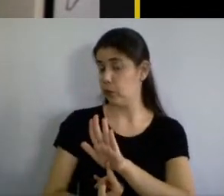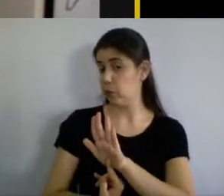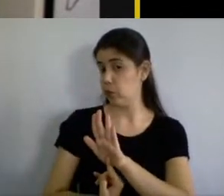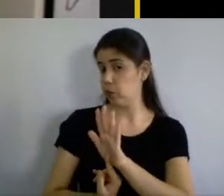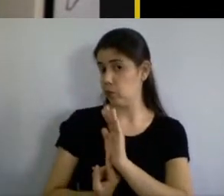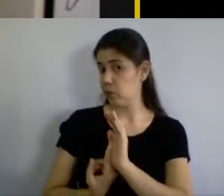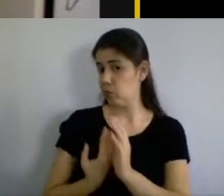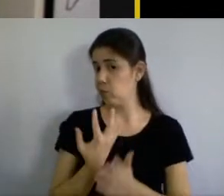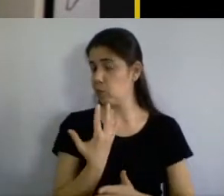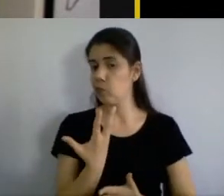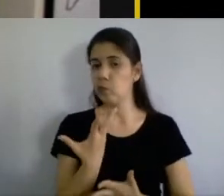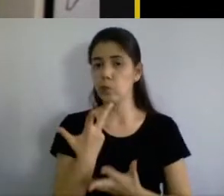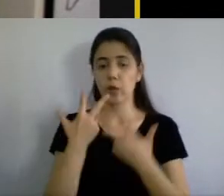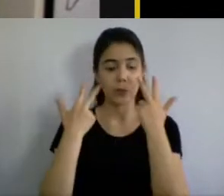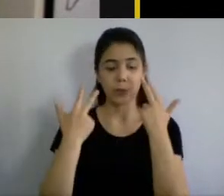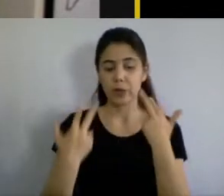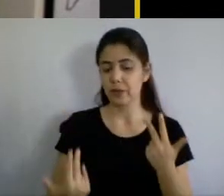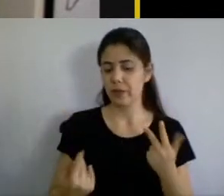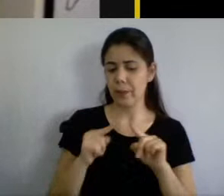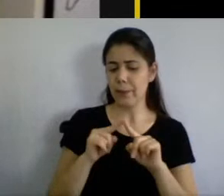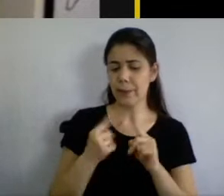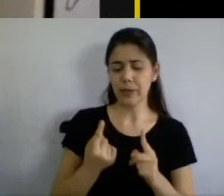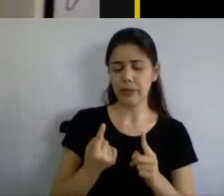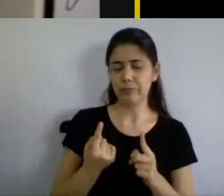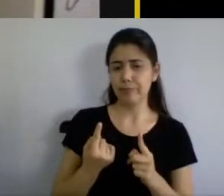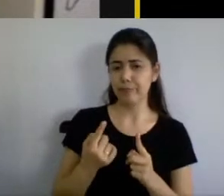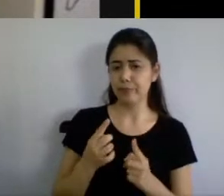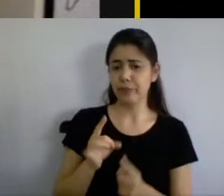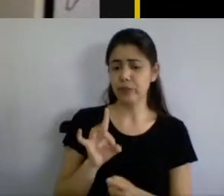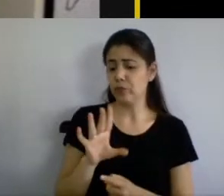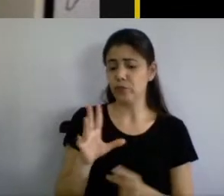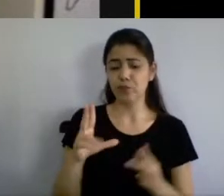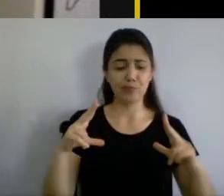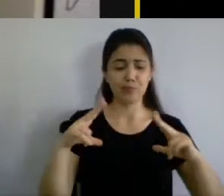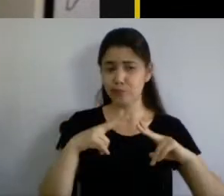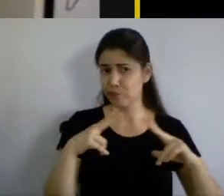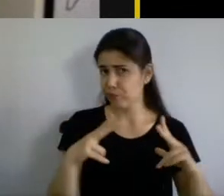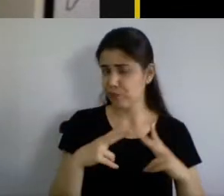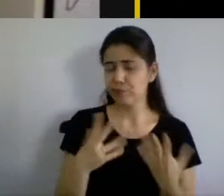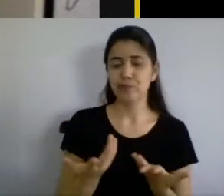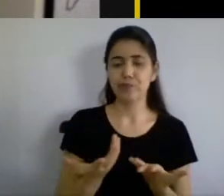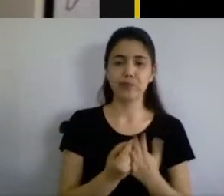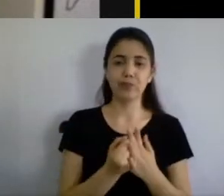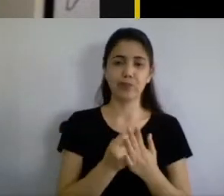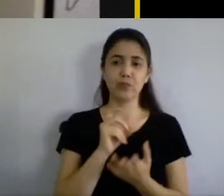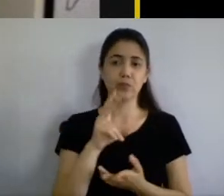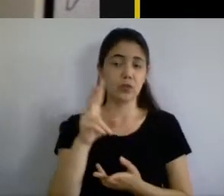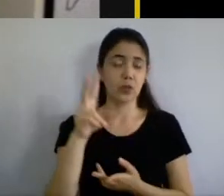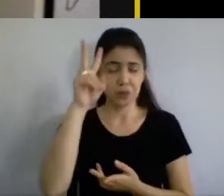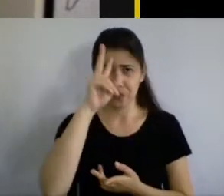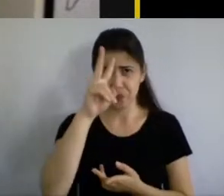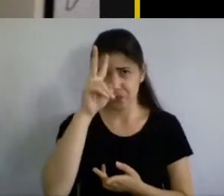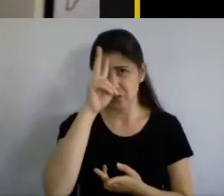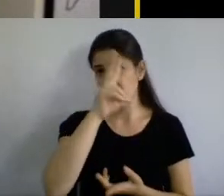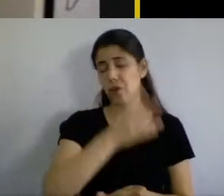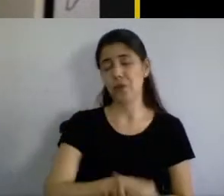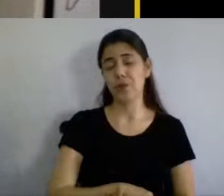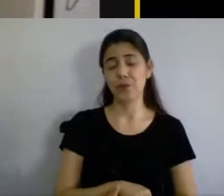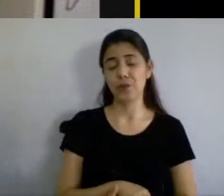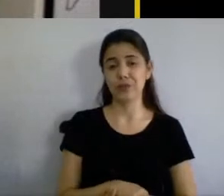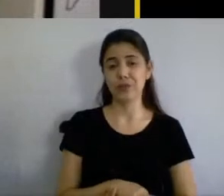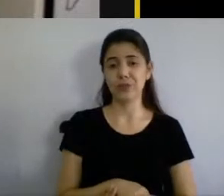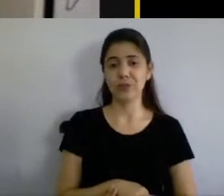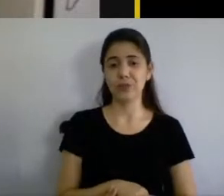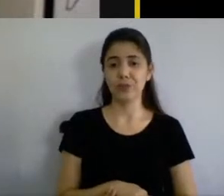apenas particulares, apenas situados, apenas históricos, e a